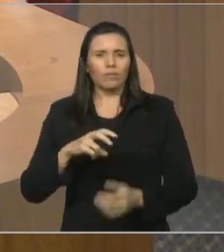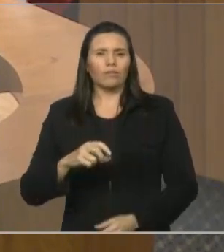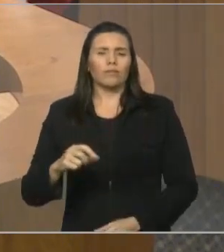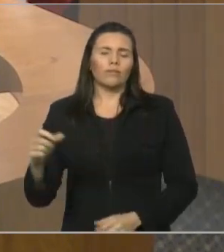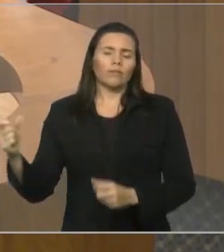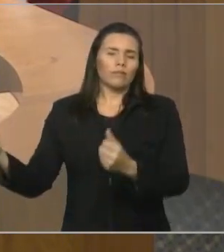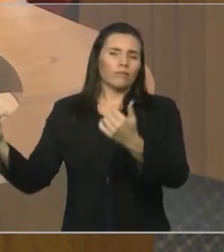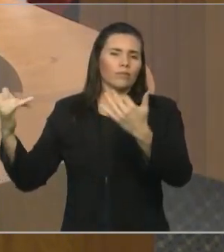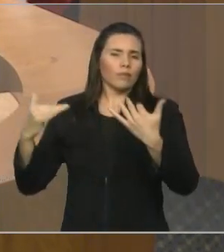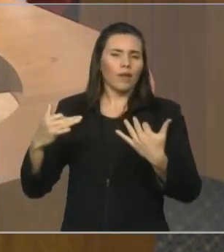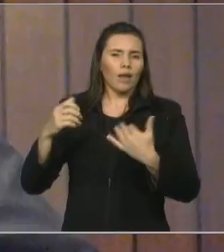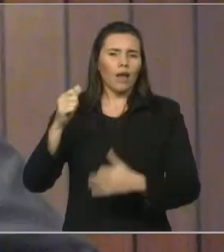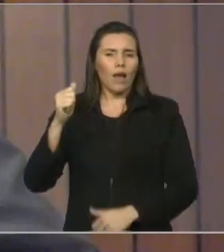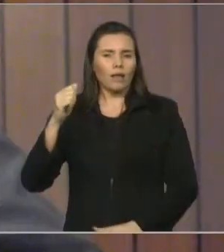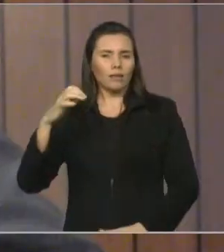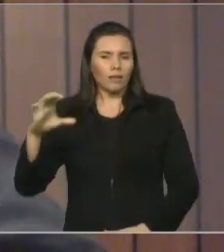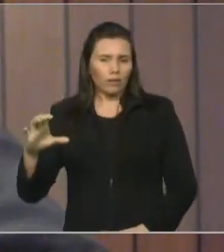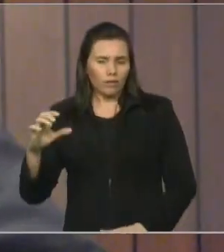de greve,